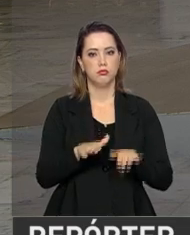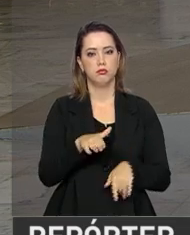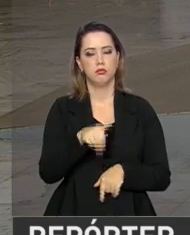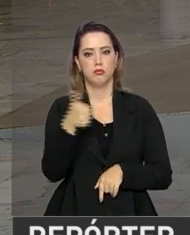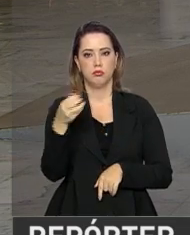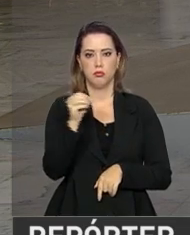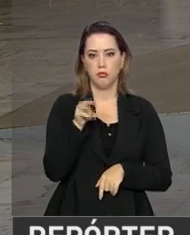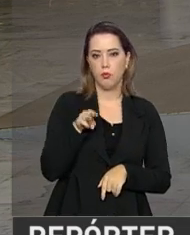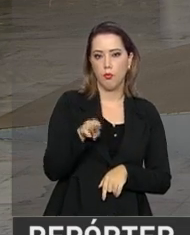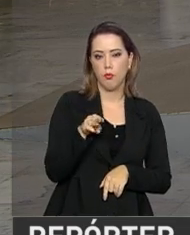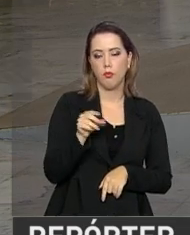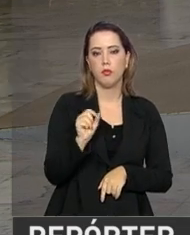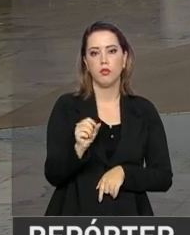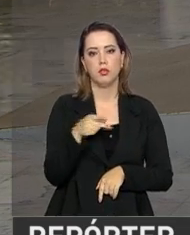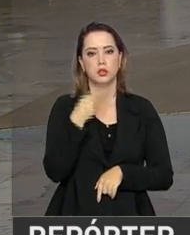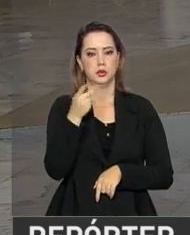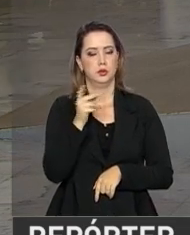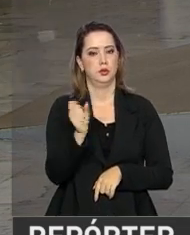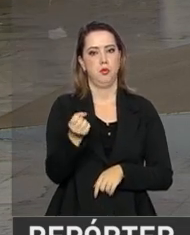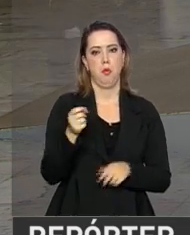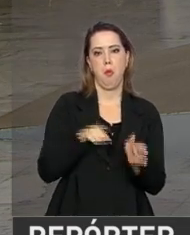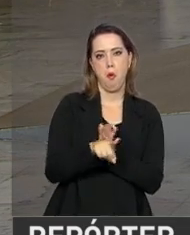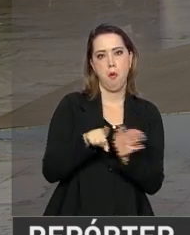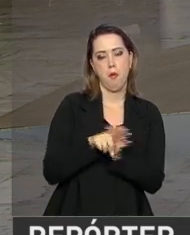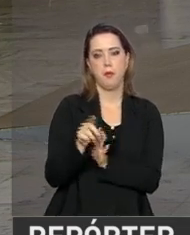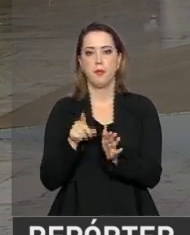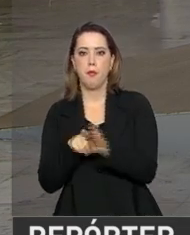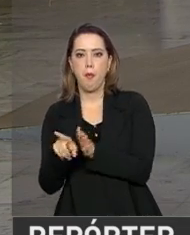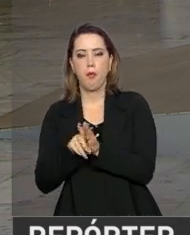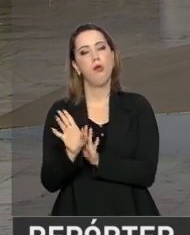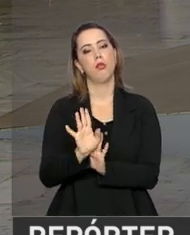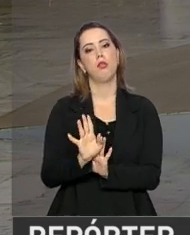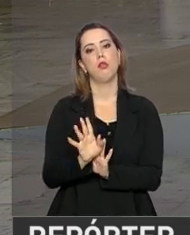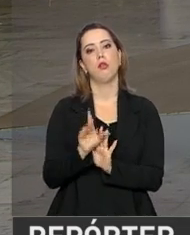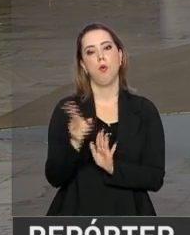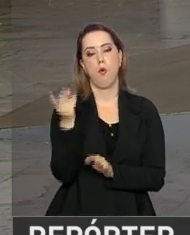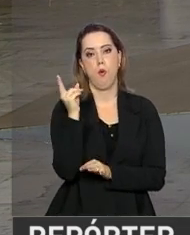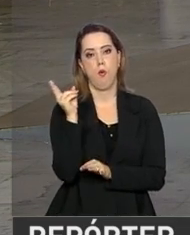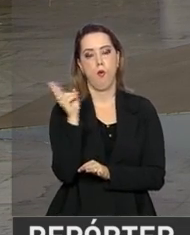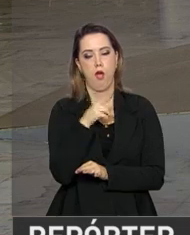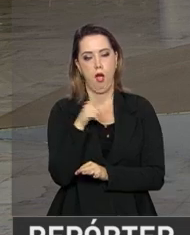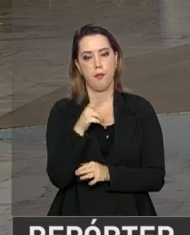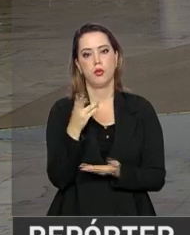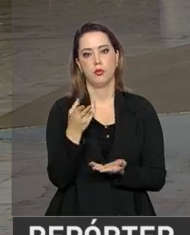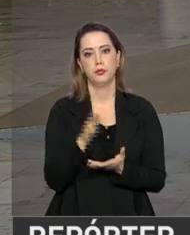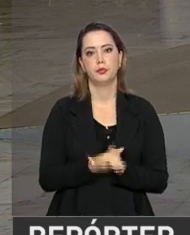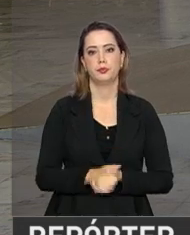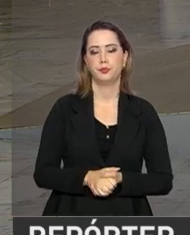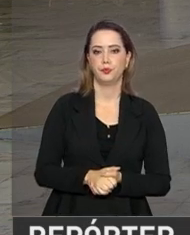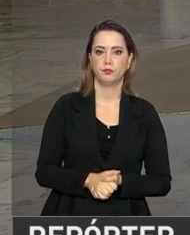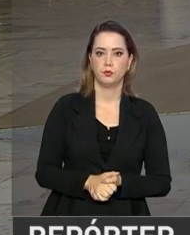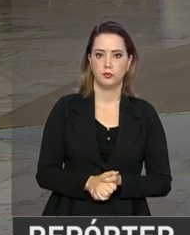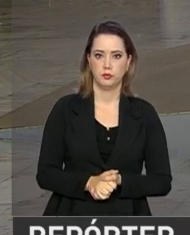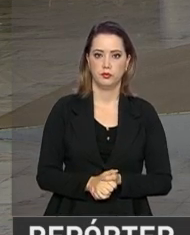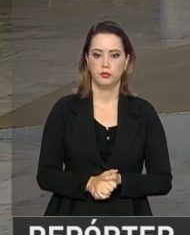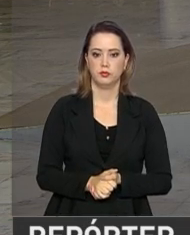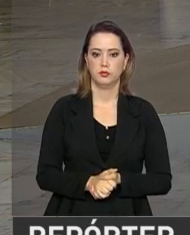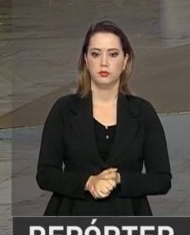ele não enfim abriu para perguntas foi uma declaração rápida Dani Voltamos com